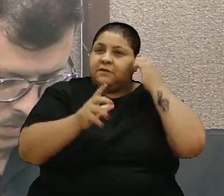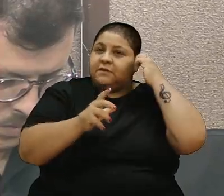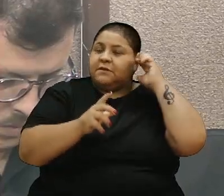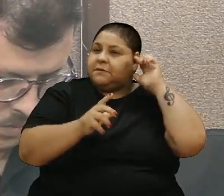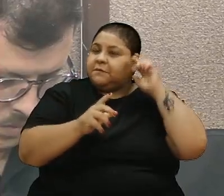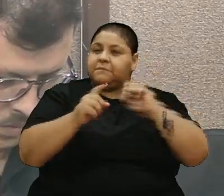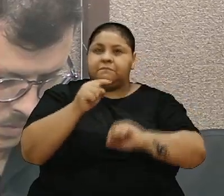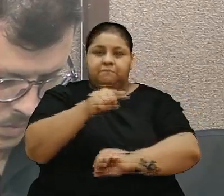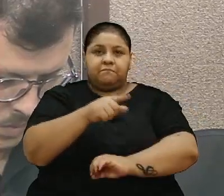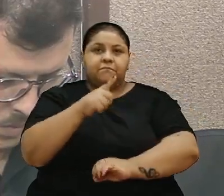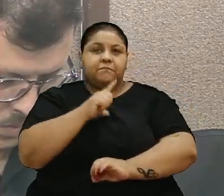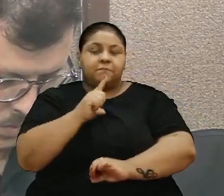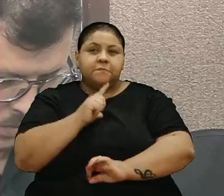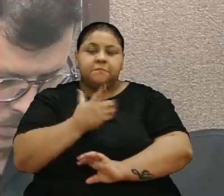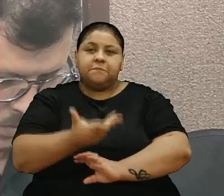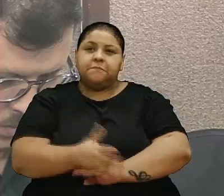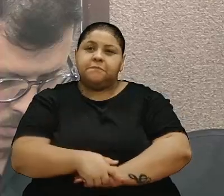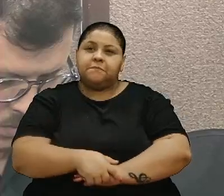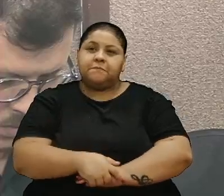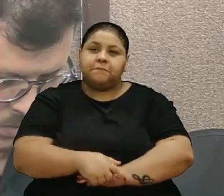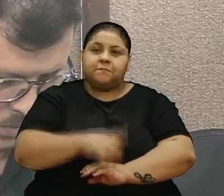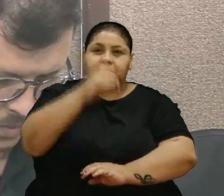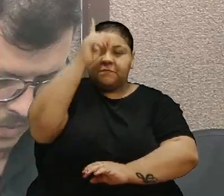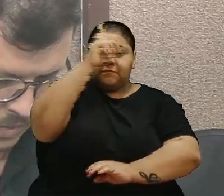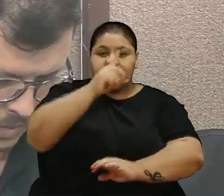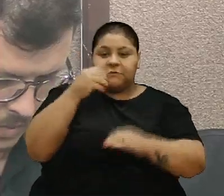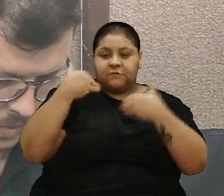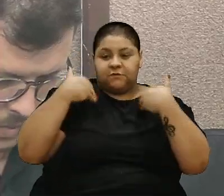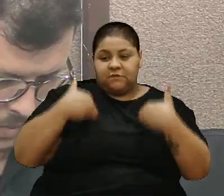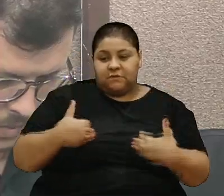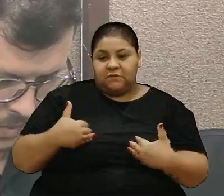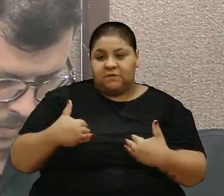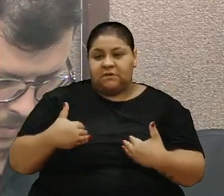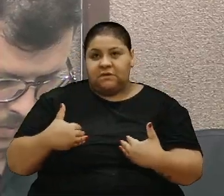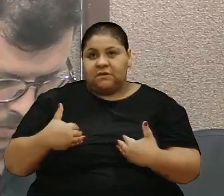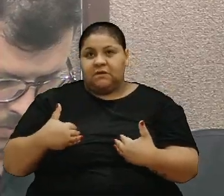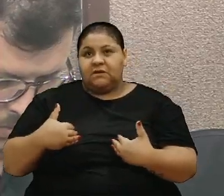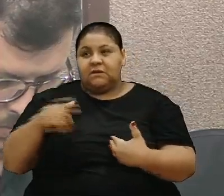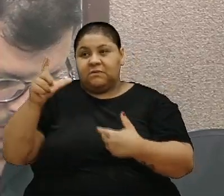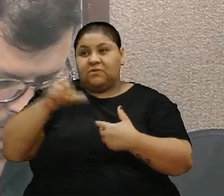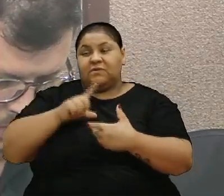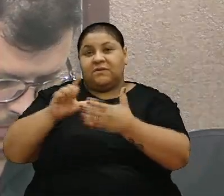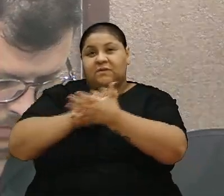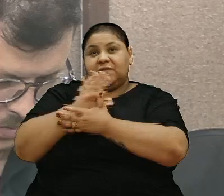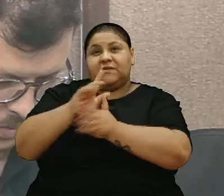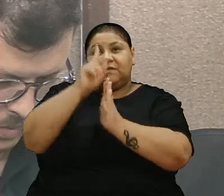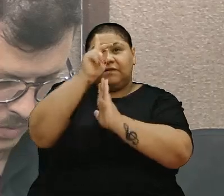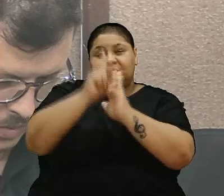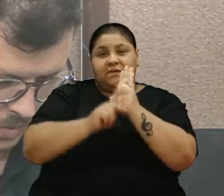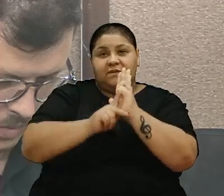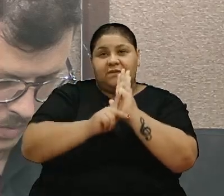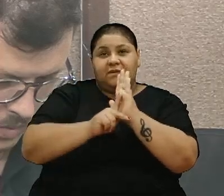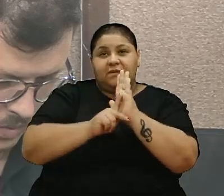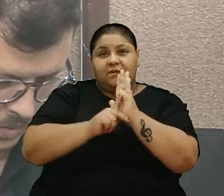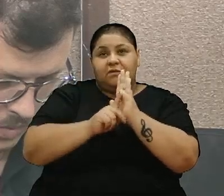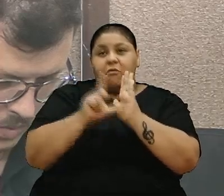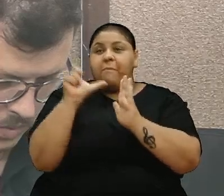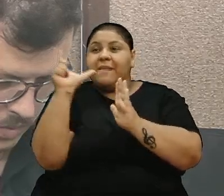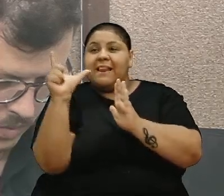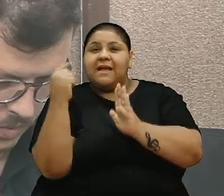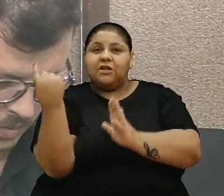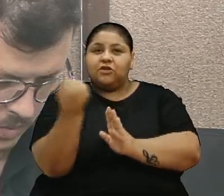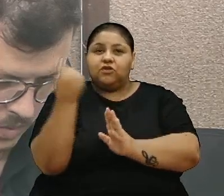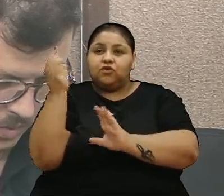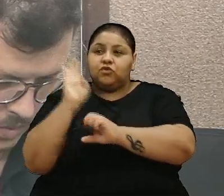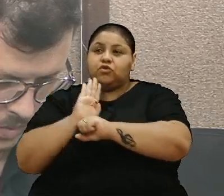aqueles que têm alguma deficiência física quanto aqueles que não têm nada, que é o projeto do bilhete único. Isso vai